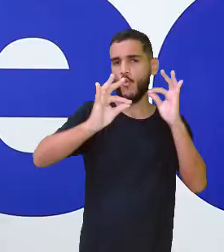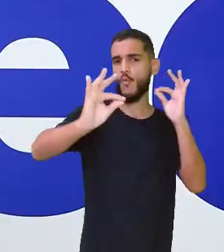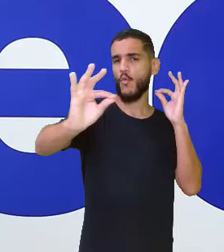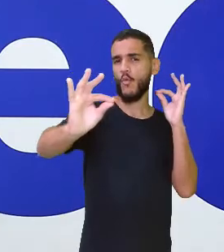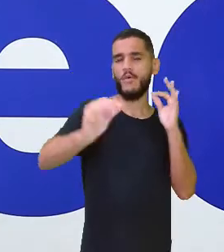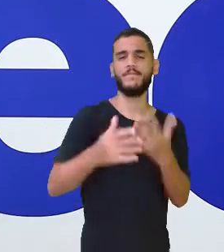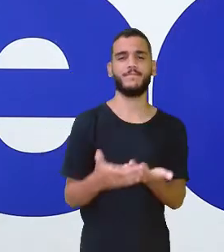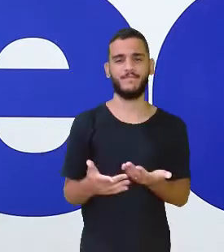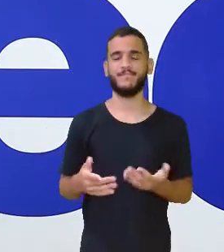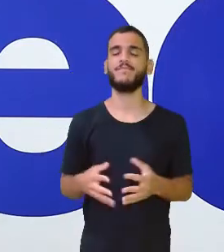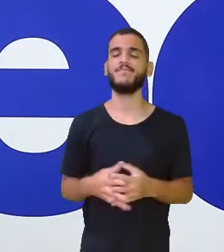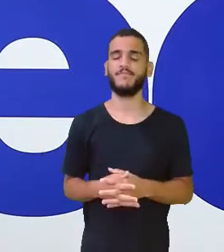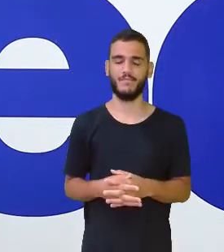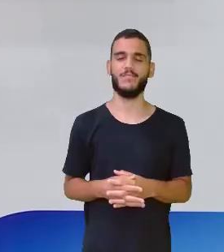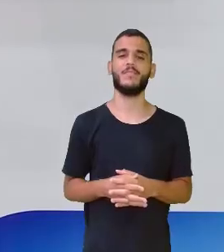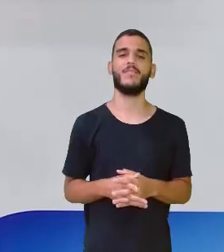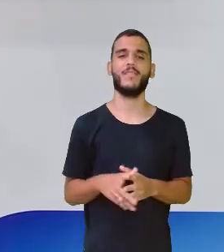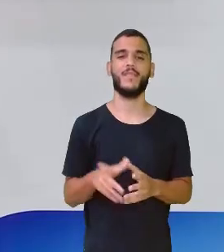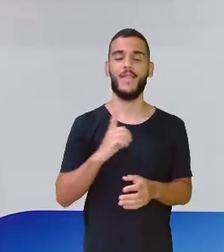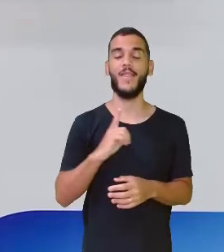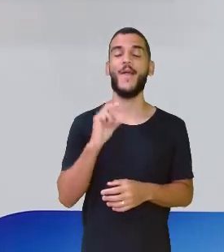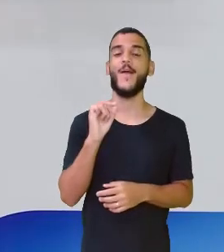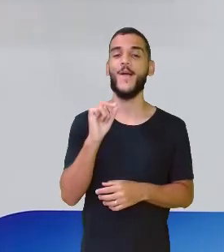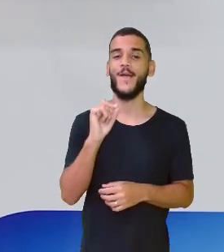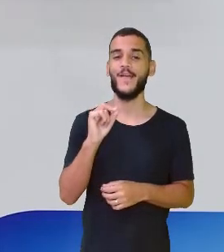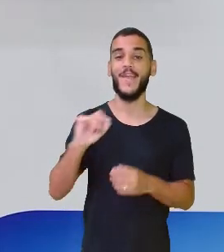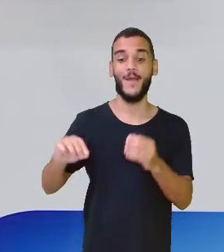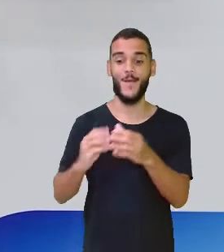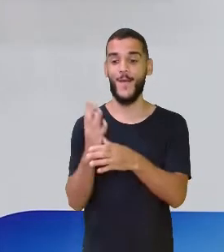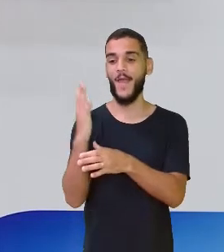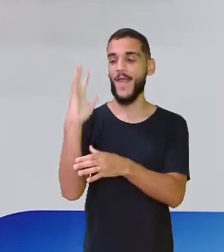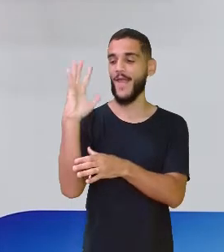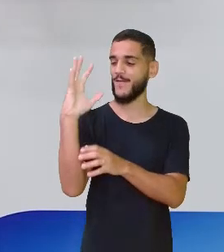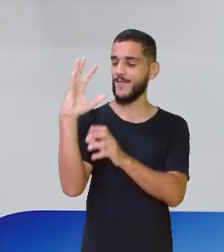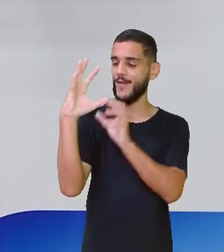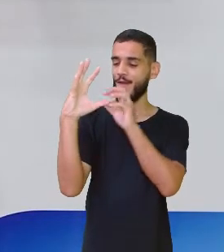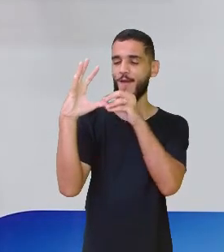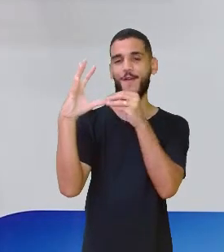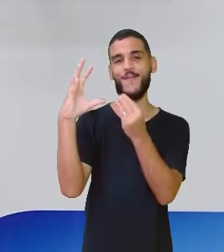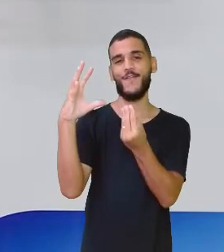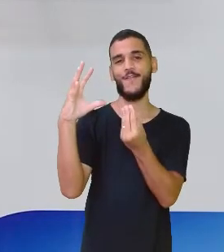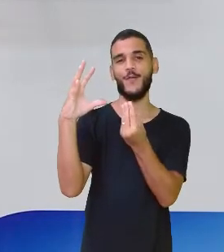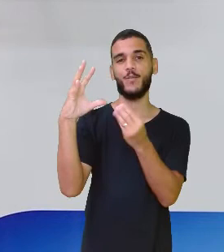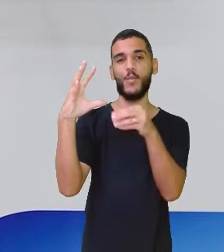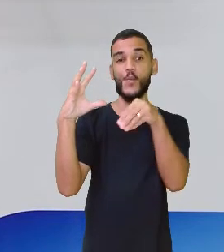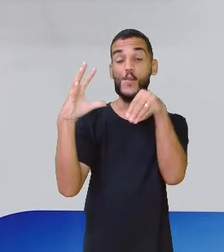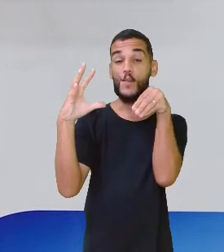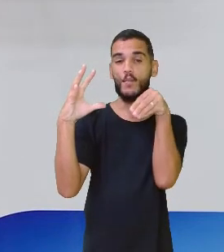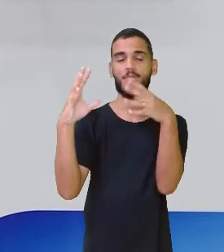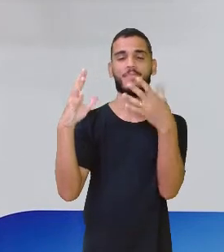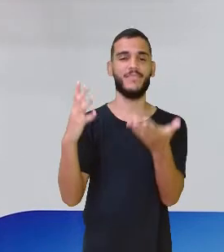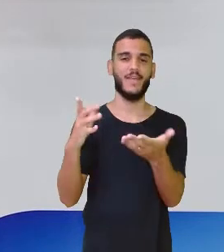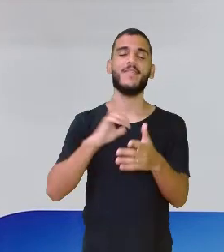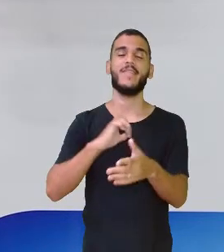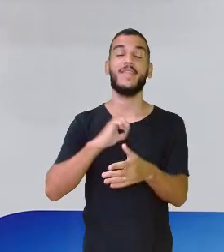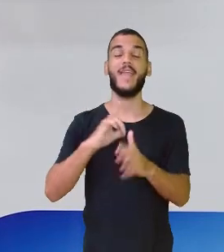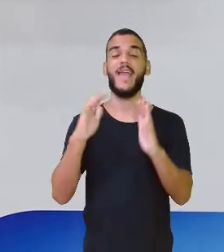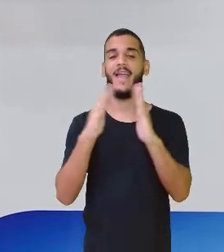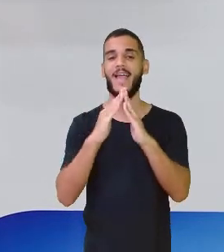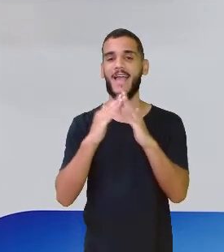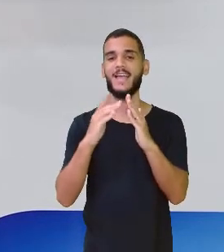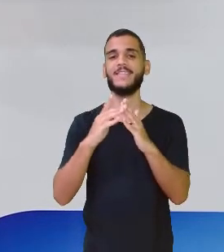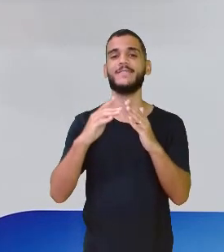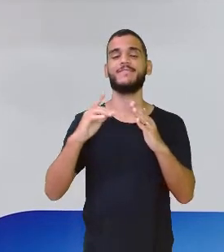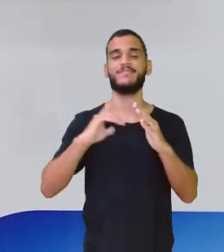minha avó ainda tem isso. Né? Feito de palha, né? Porque a gente tinha casas com telhado, né, de barro, né?